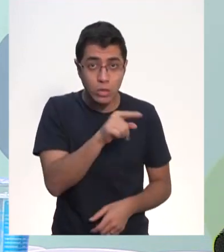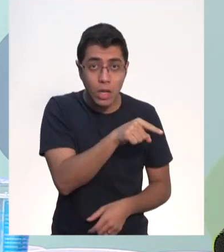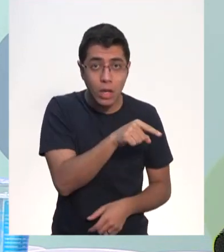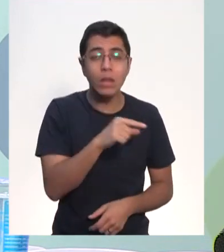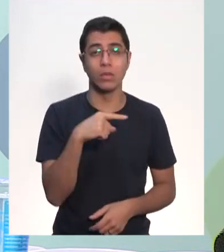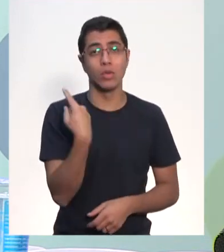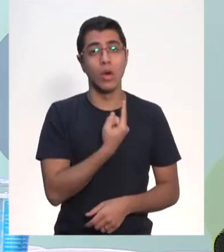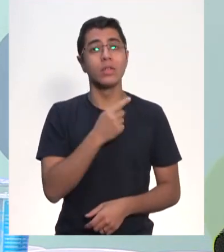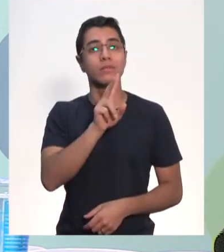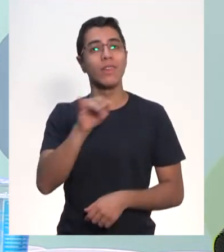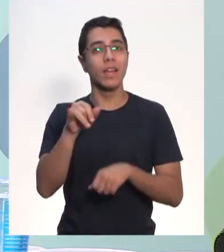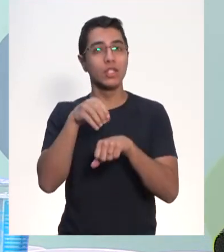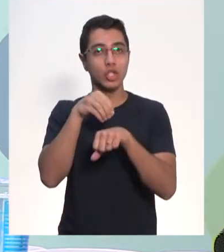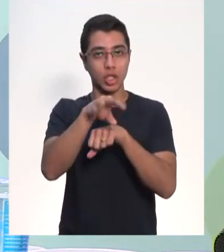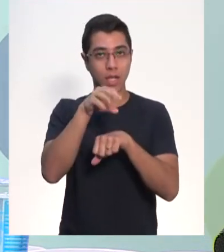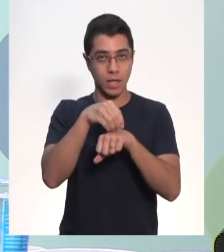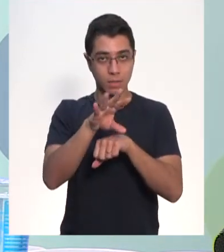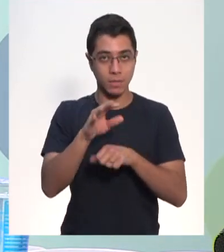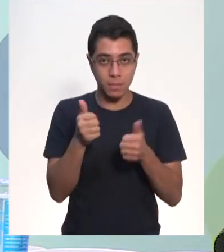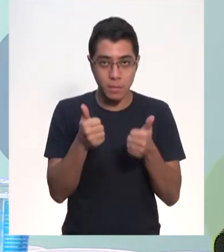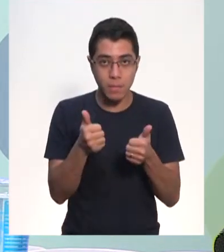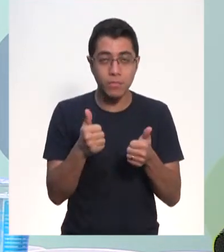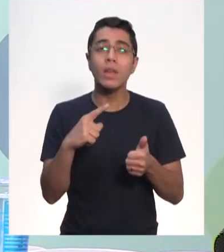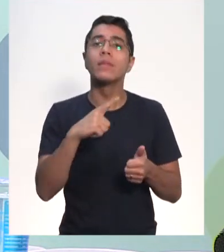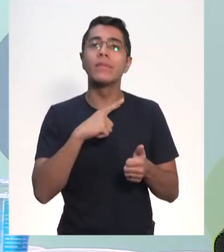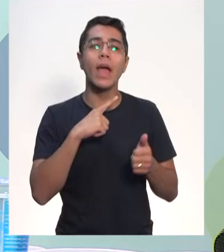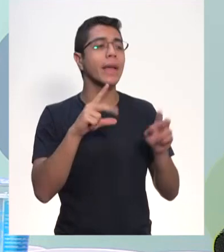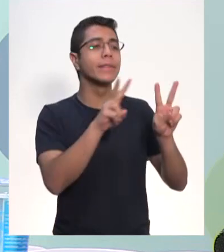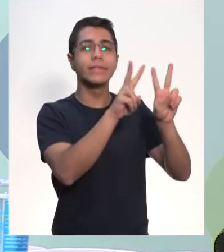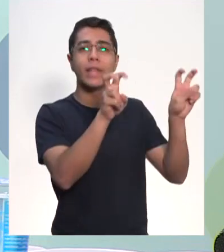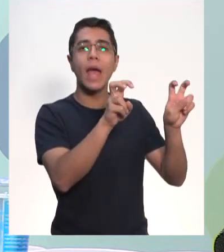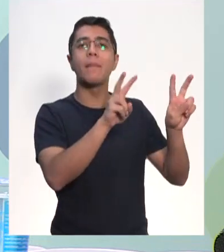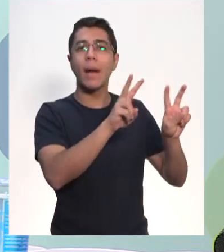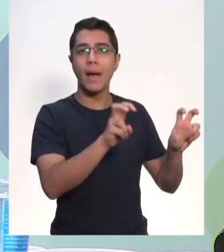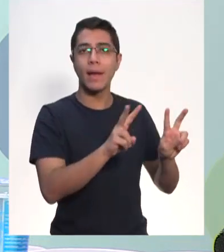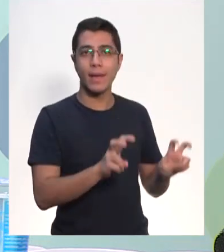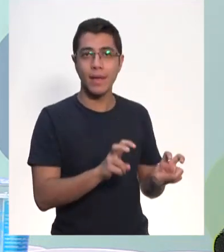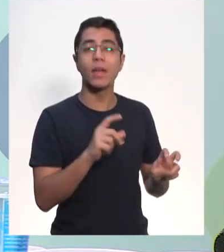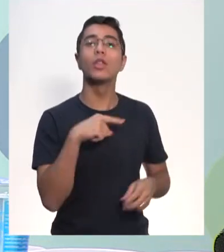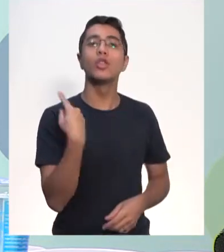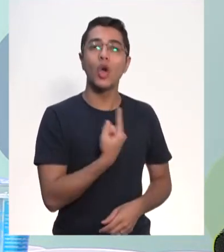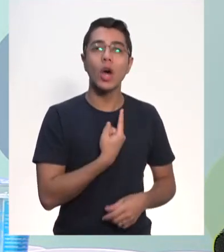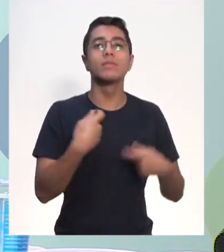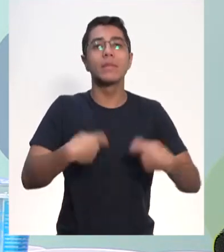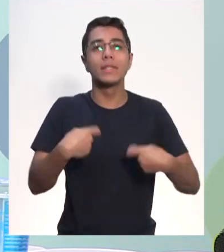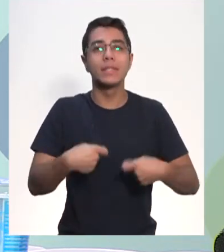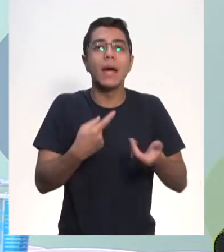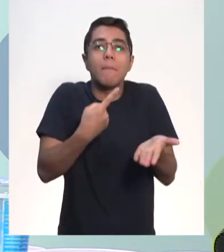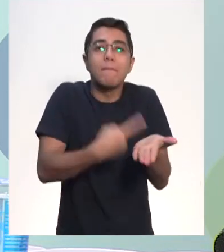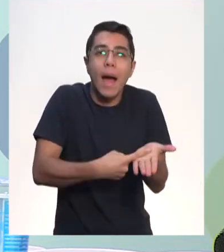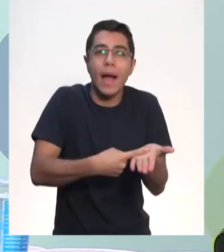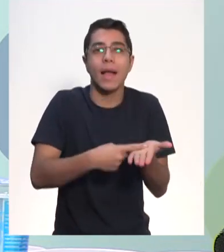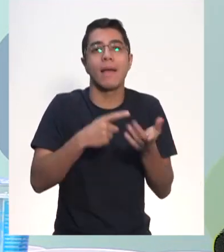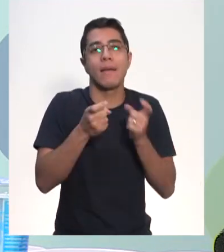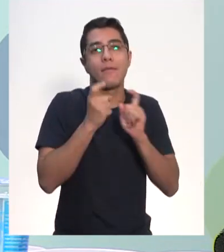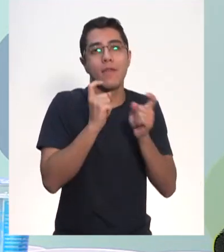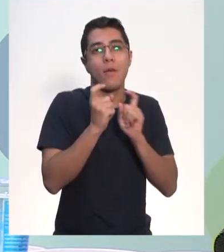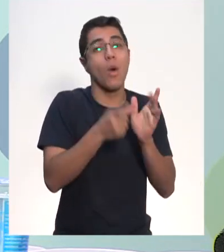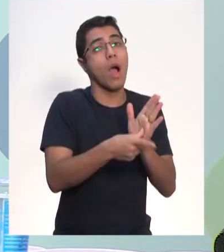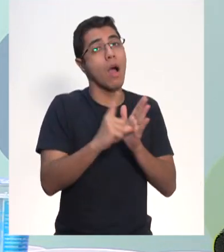agendar reuniões por área, dentro da área, muitas vezes, é um componente específico, um agrupamento